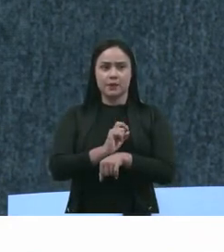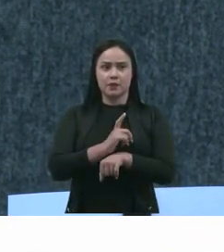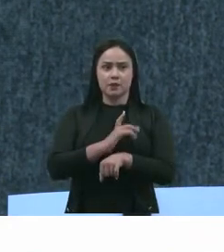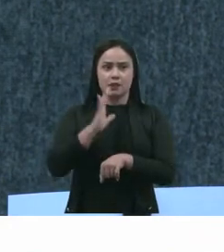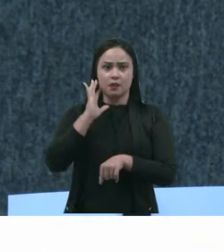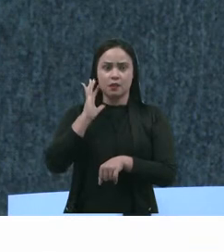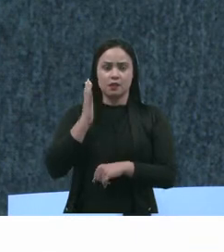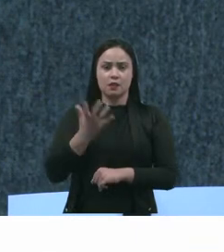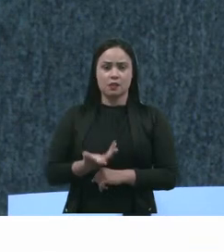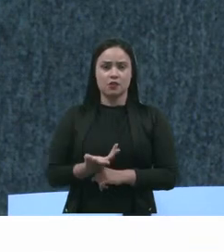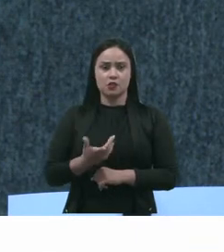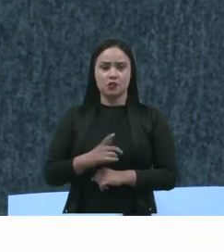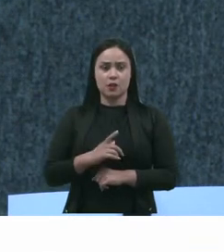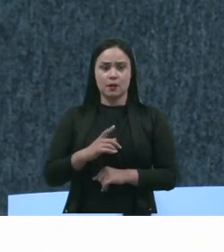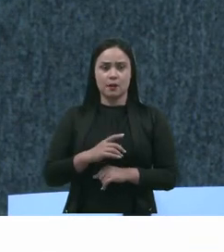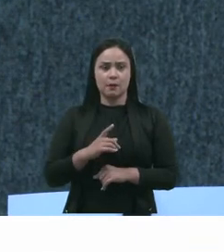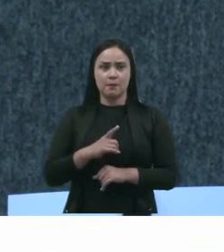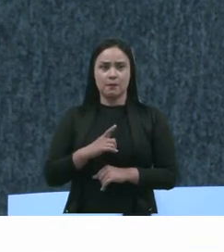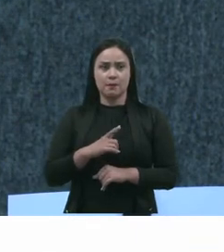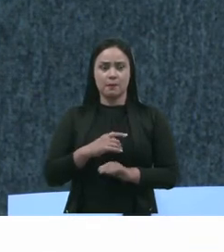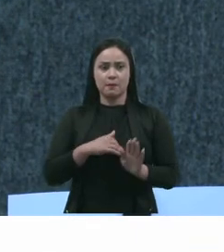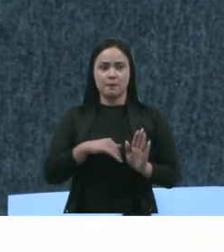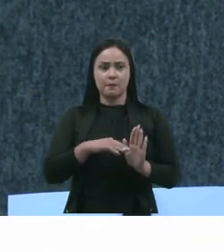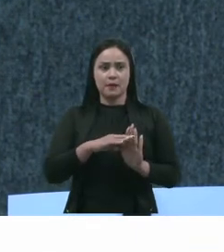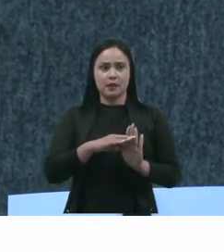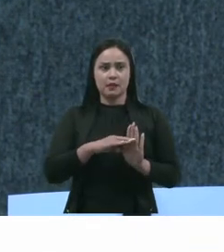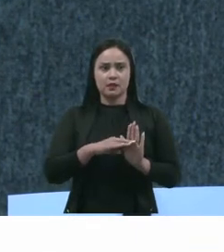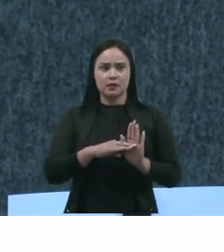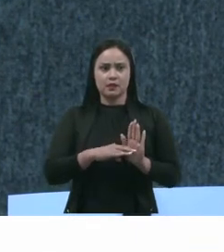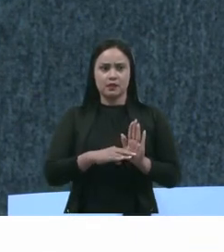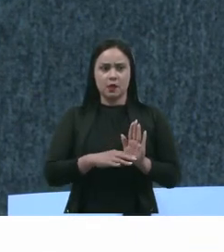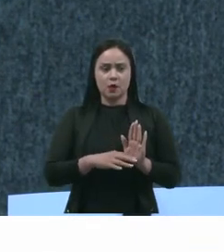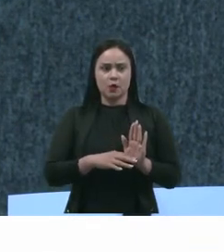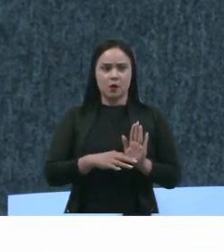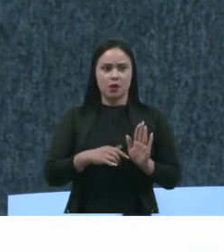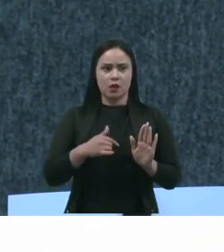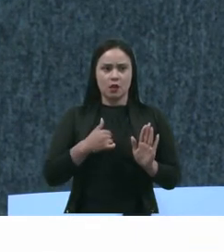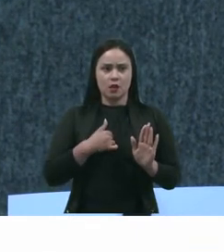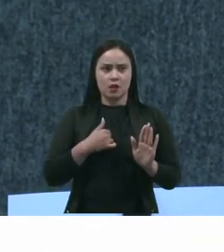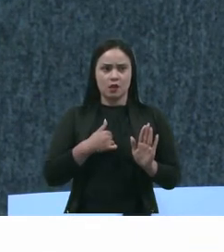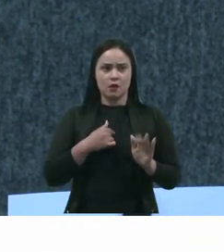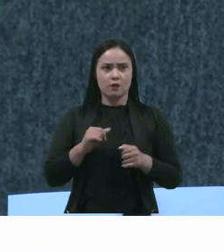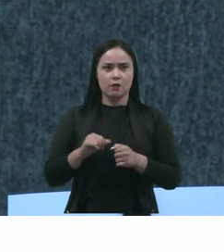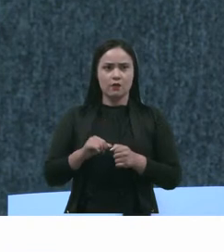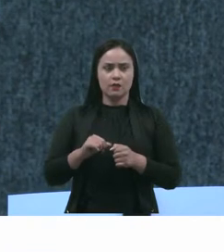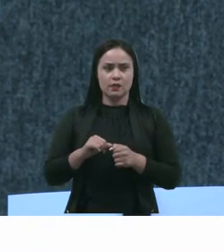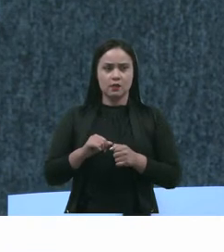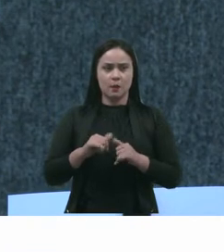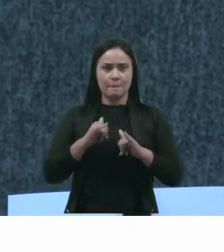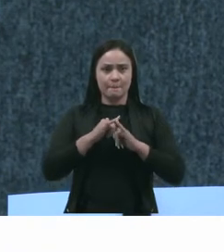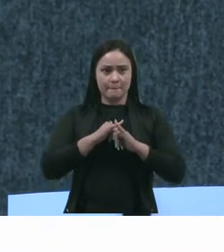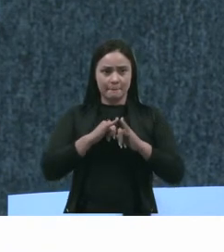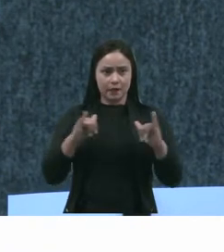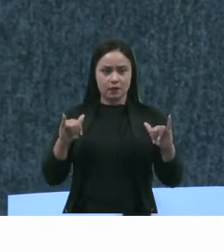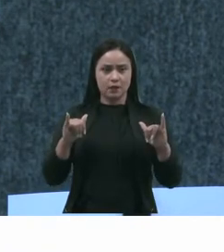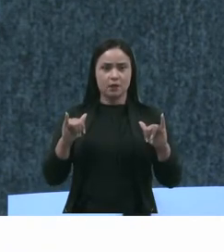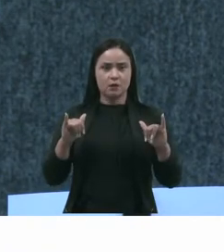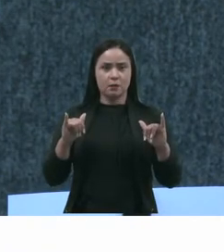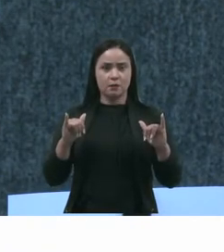decidir quanto a prejudicial de prescrição. Eu estou fazendo o pregão